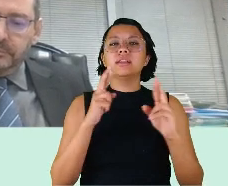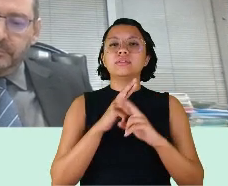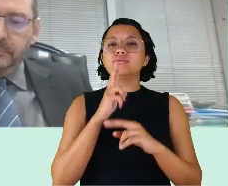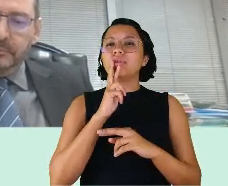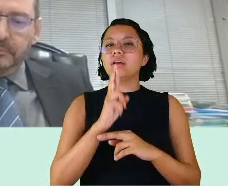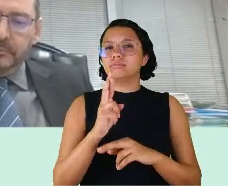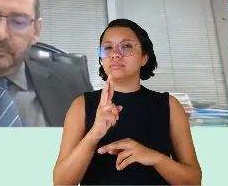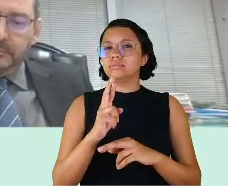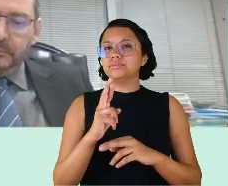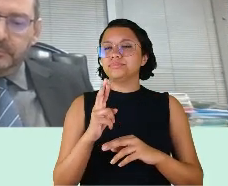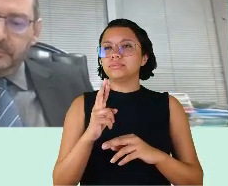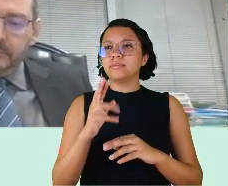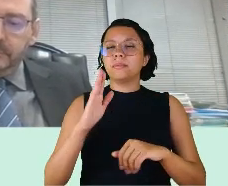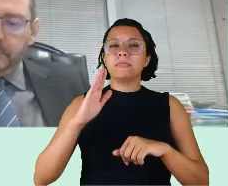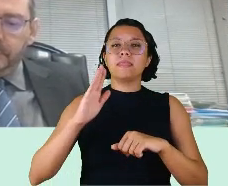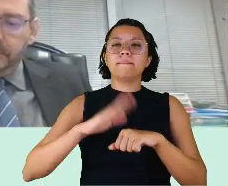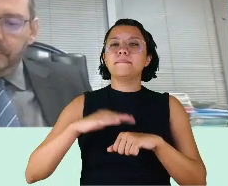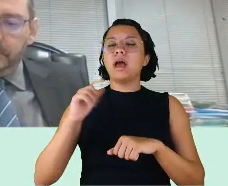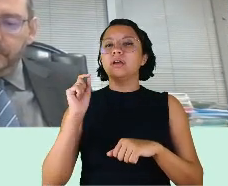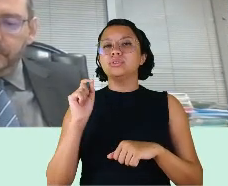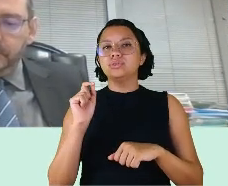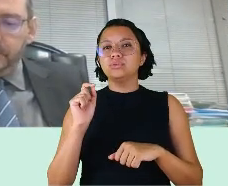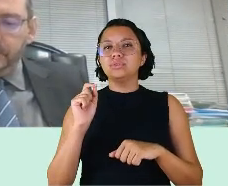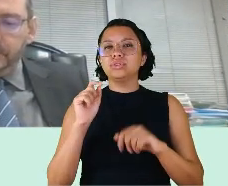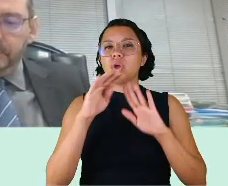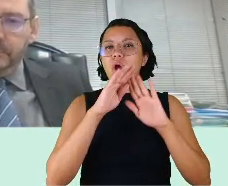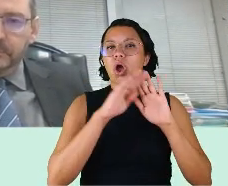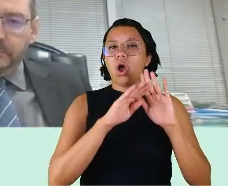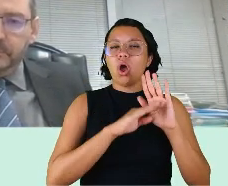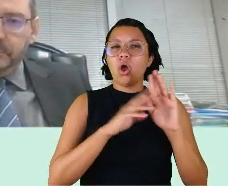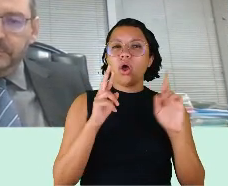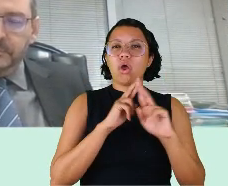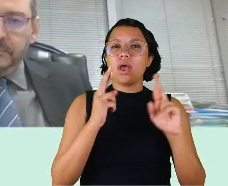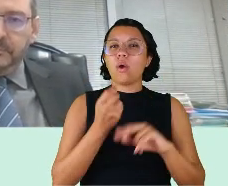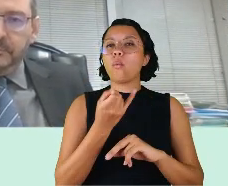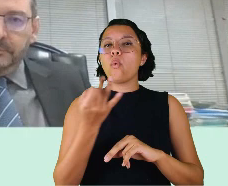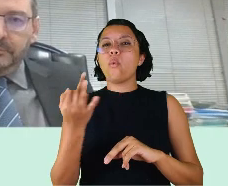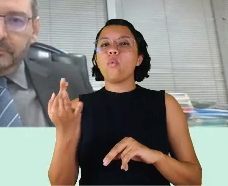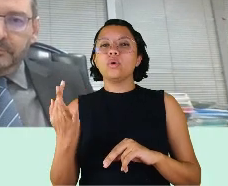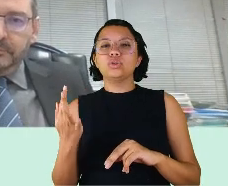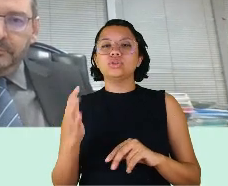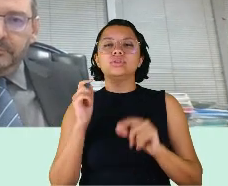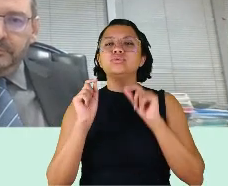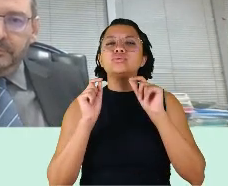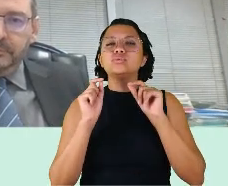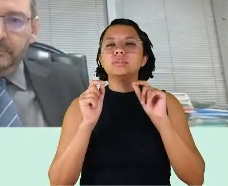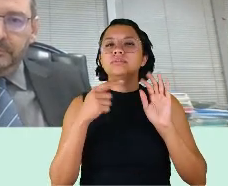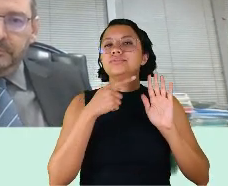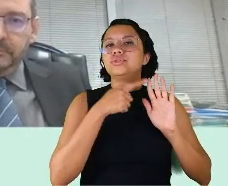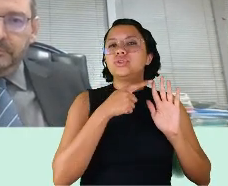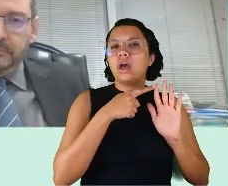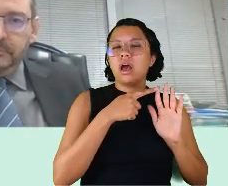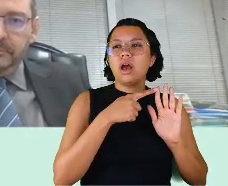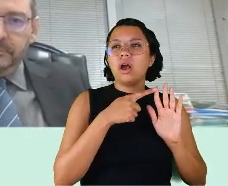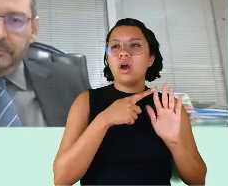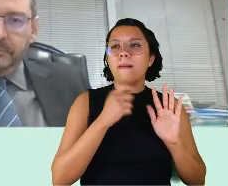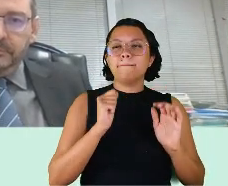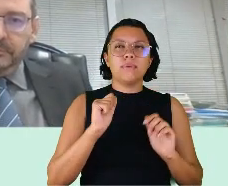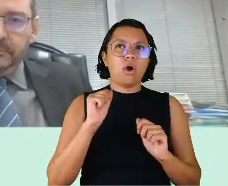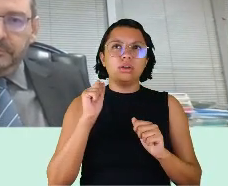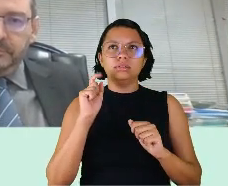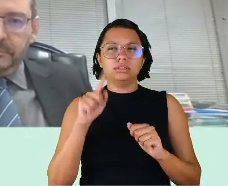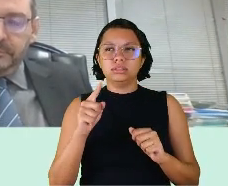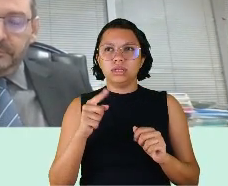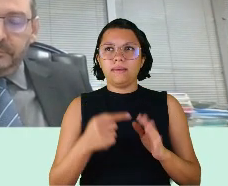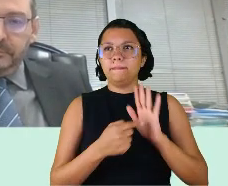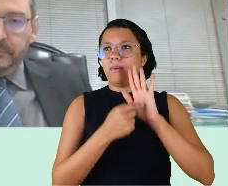de resultados, além dos aspectos quantitativos, né, que indicadores que podem